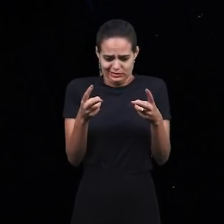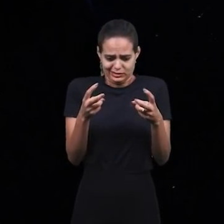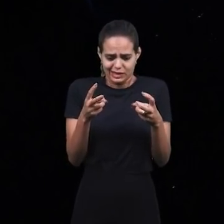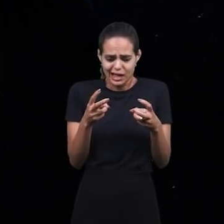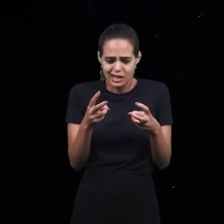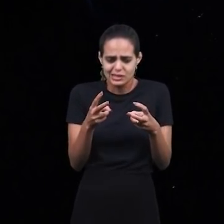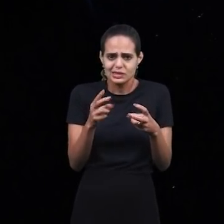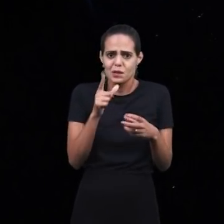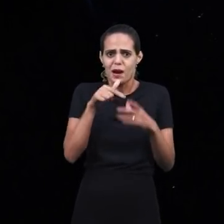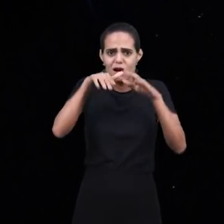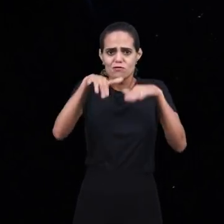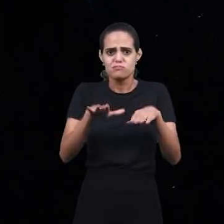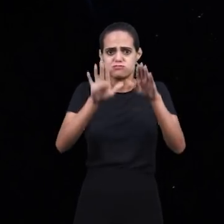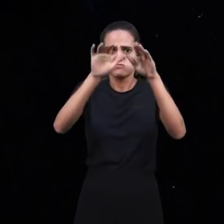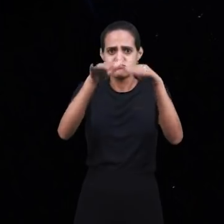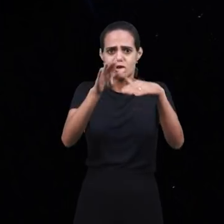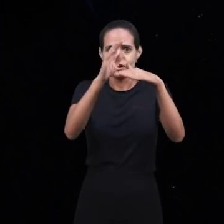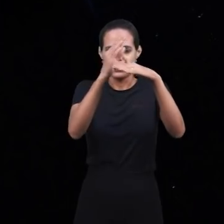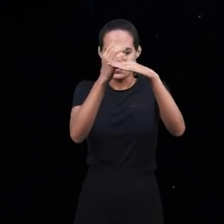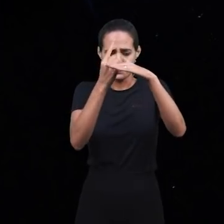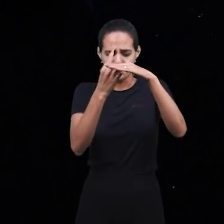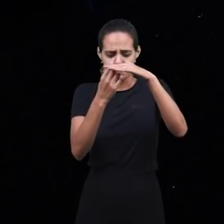já prestes a submergir.